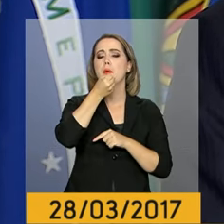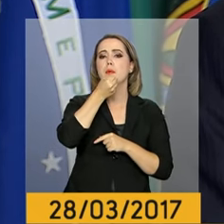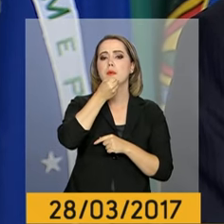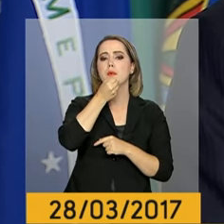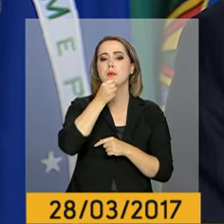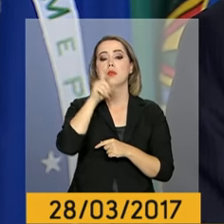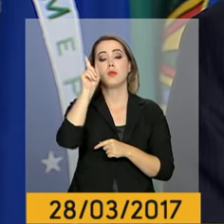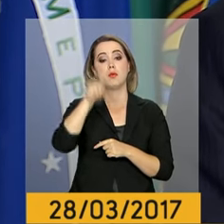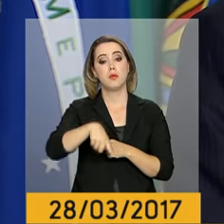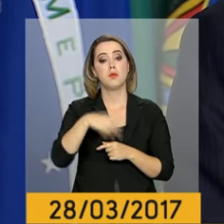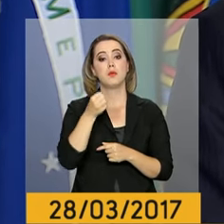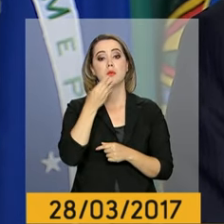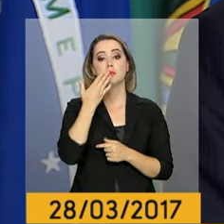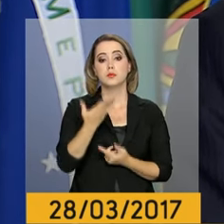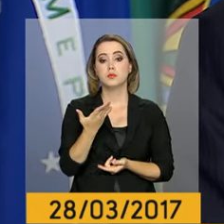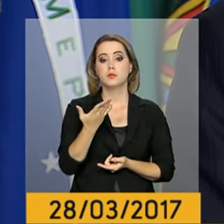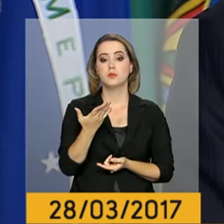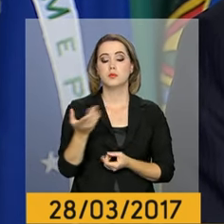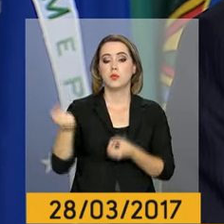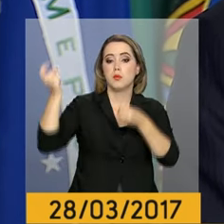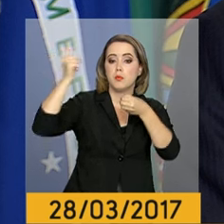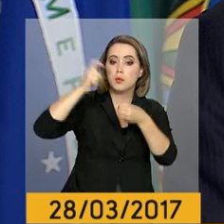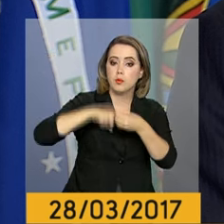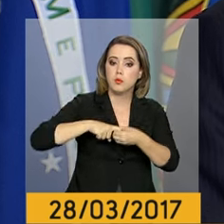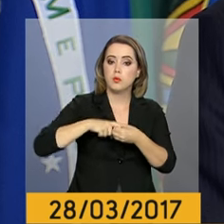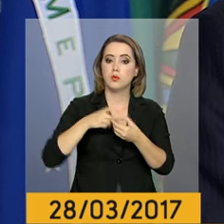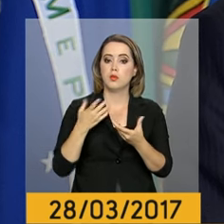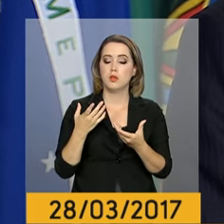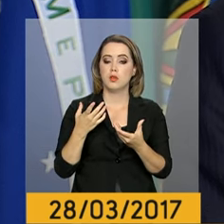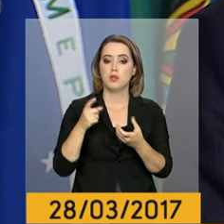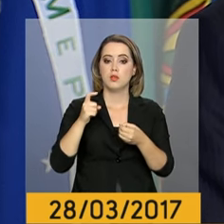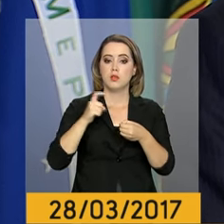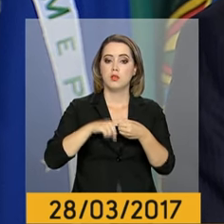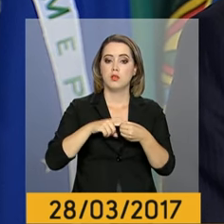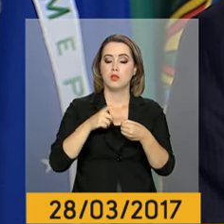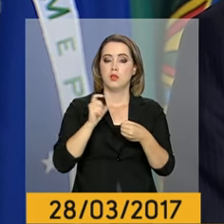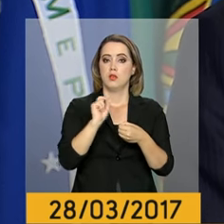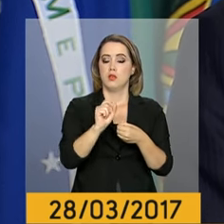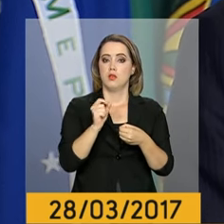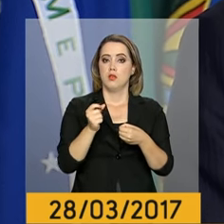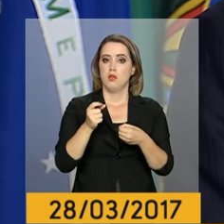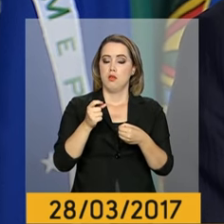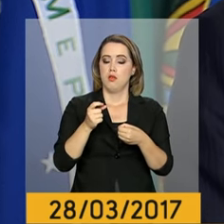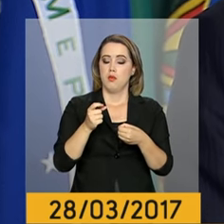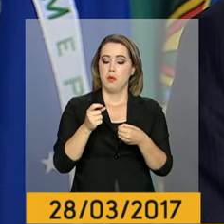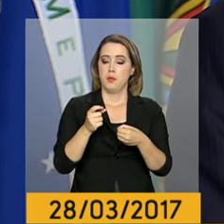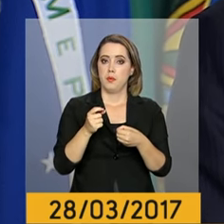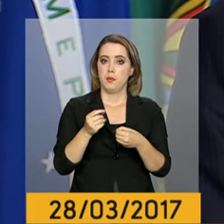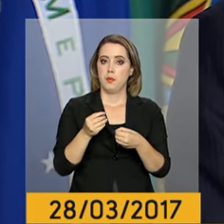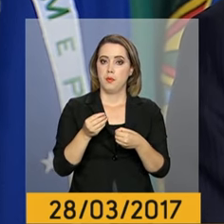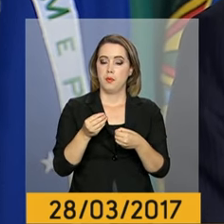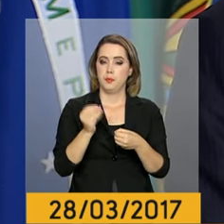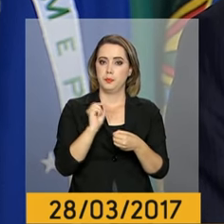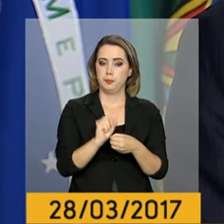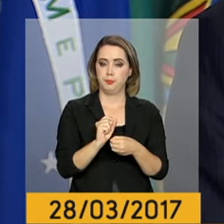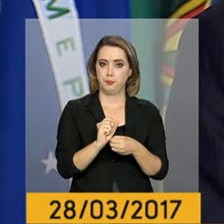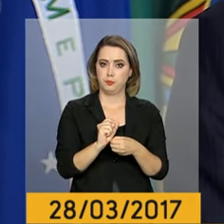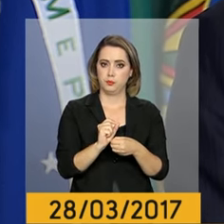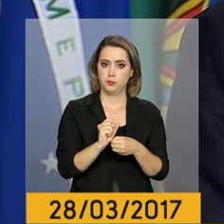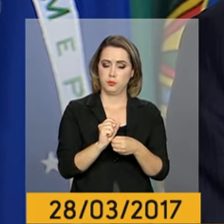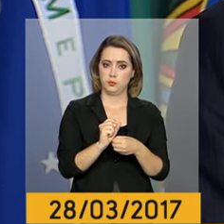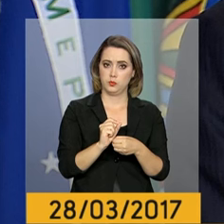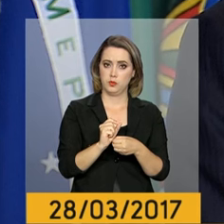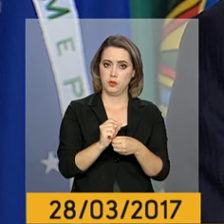boa hora restaurada enfaticamente pela constituinte de